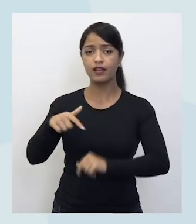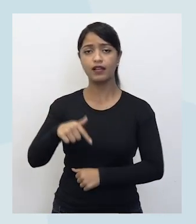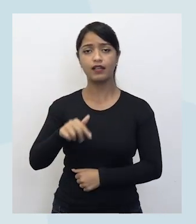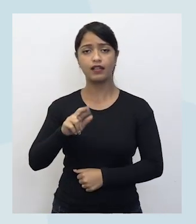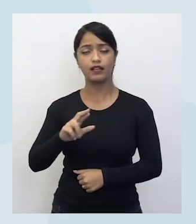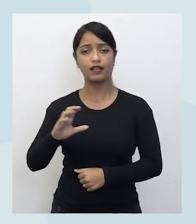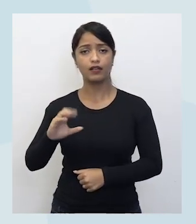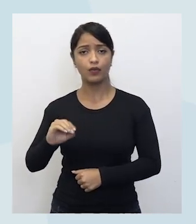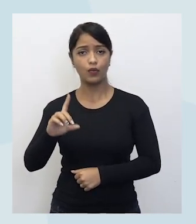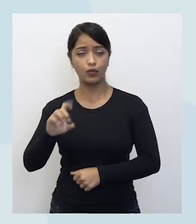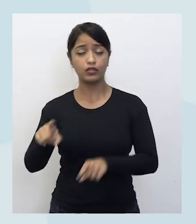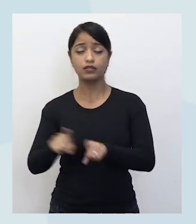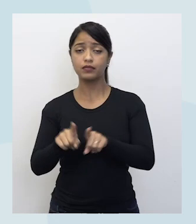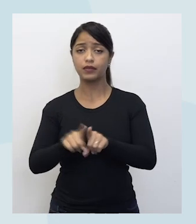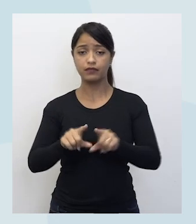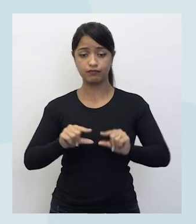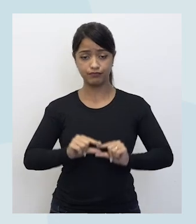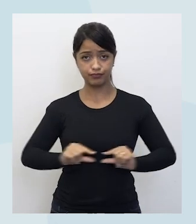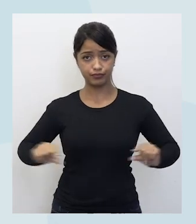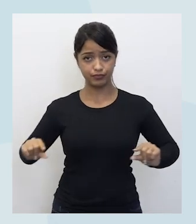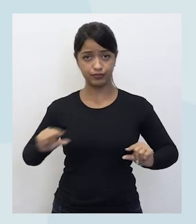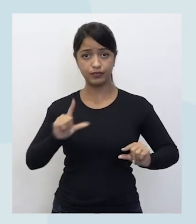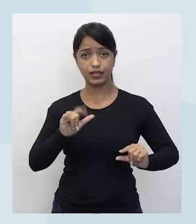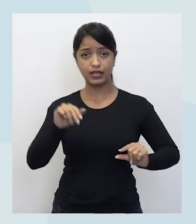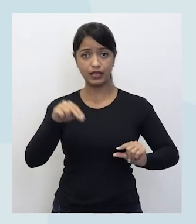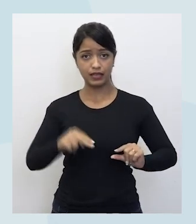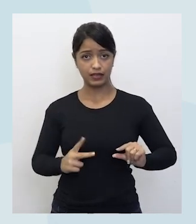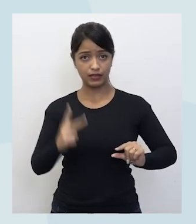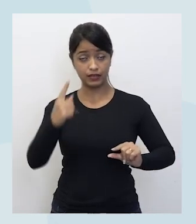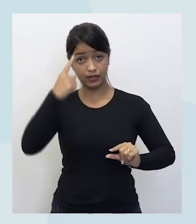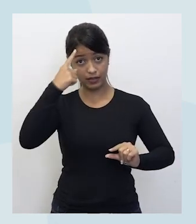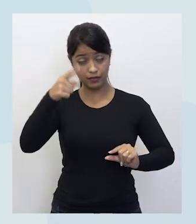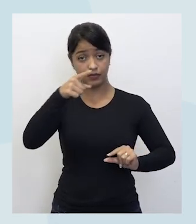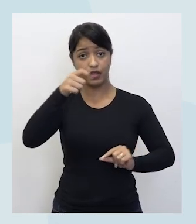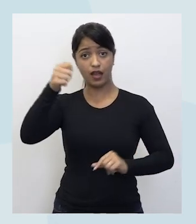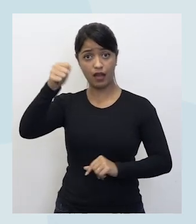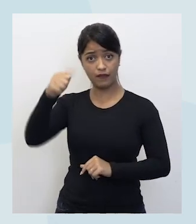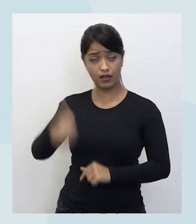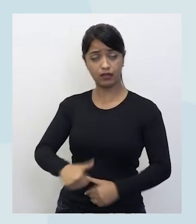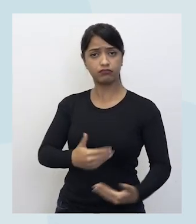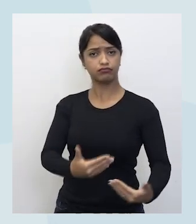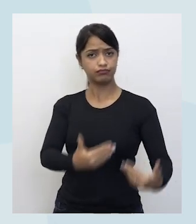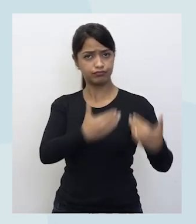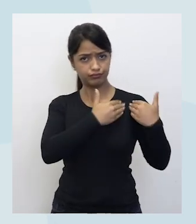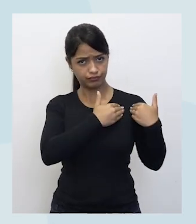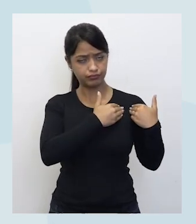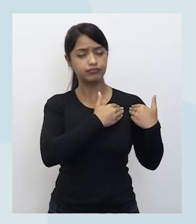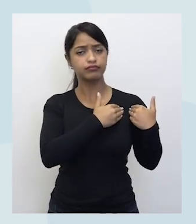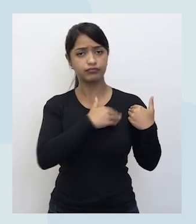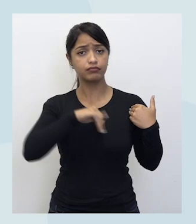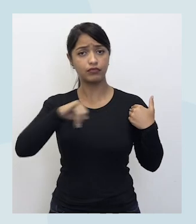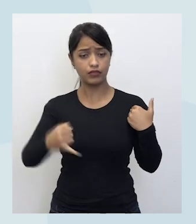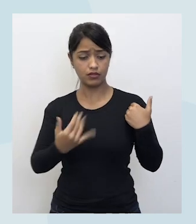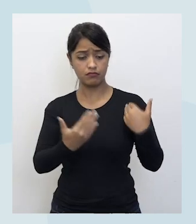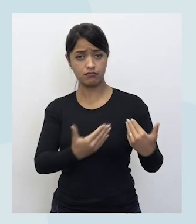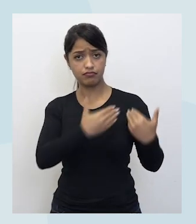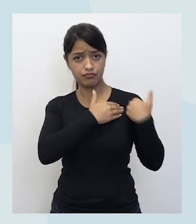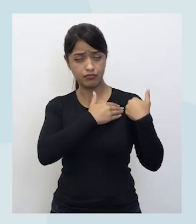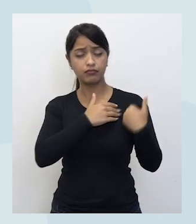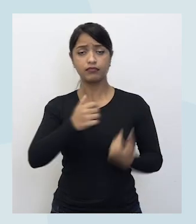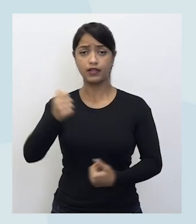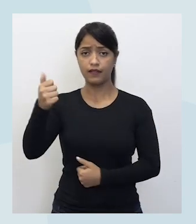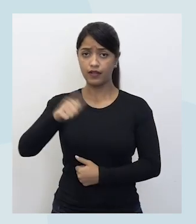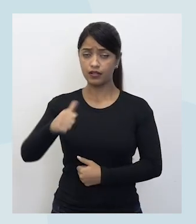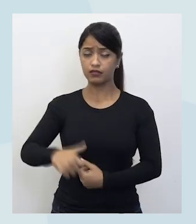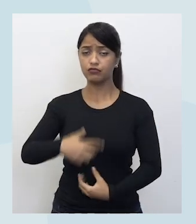o endereço. Lembrando, né, que avaliar é um item de grande responsabilidade. Então, utilize esse espaço para avaliação